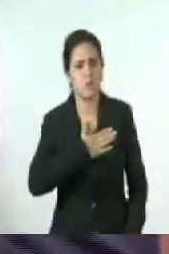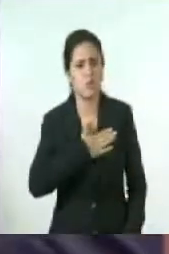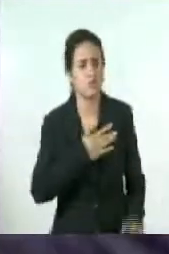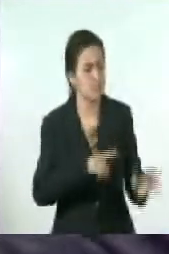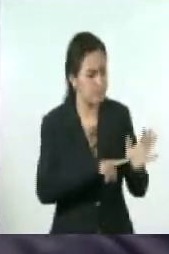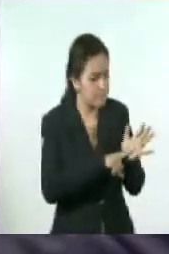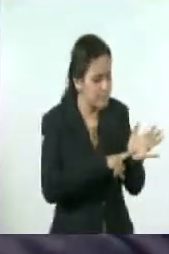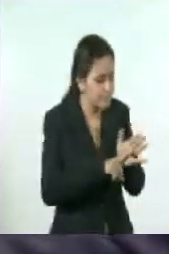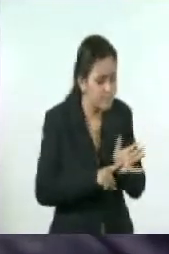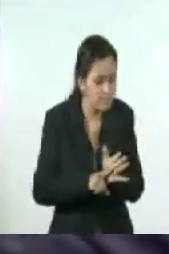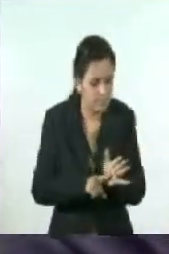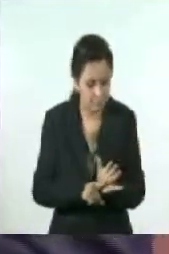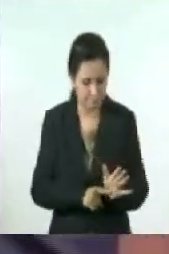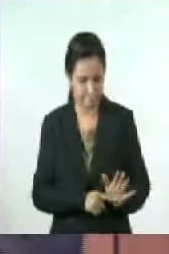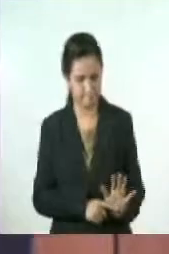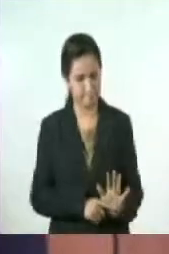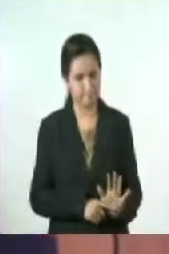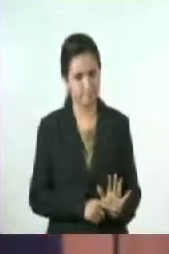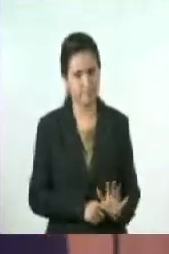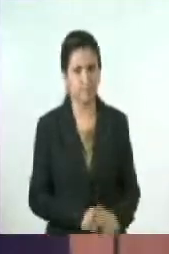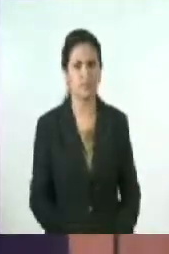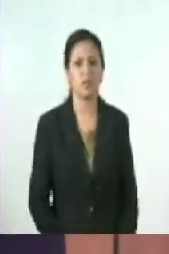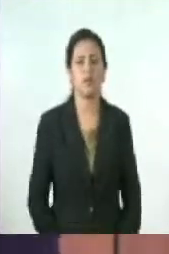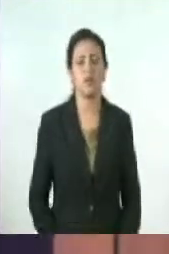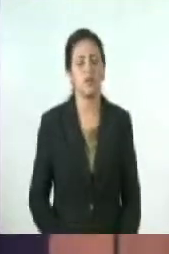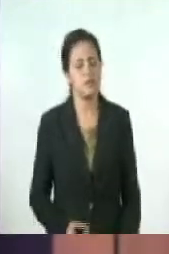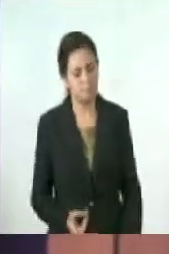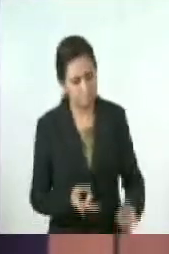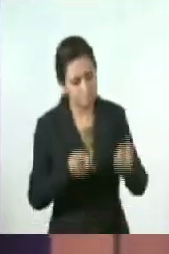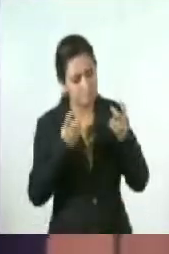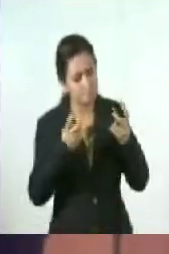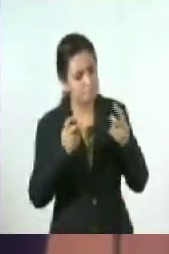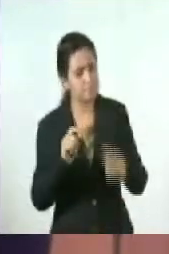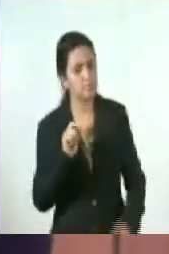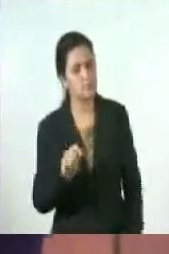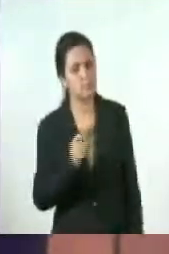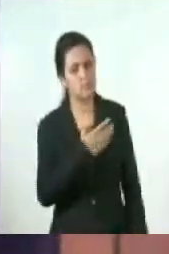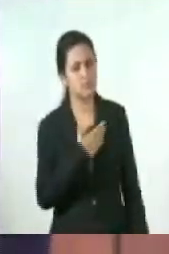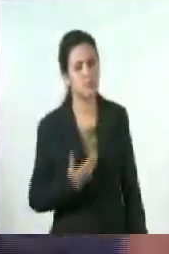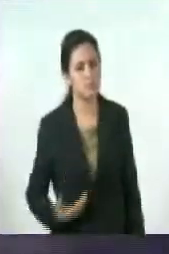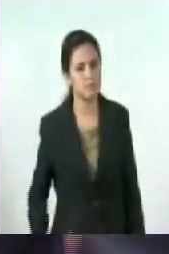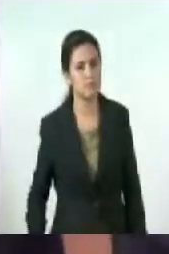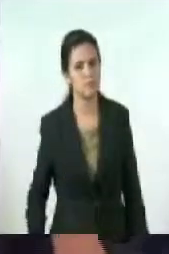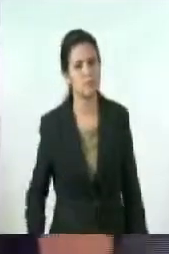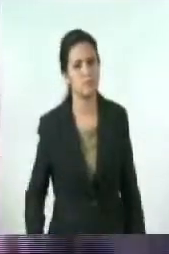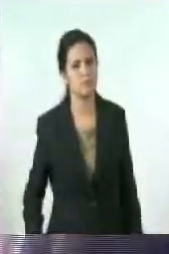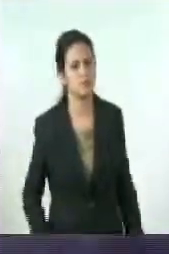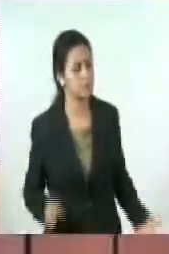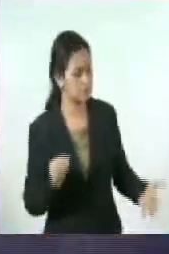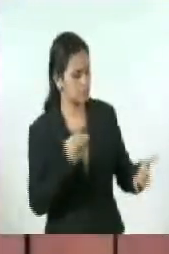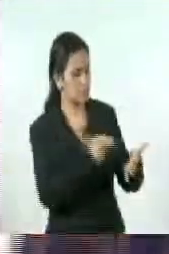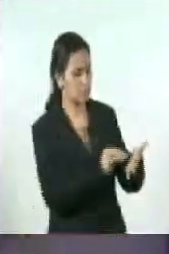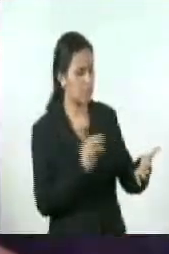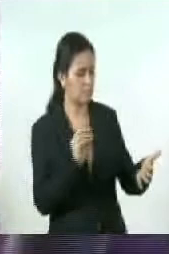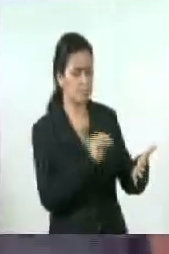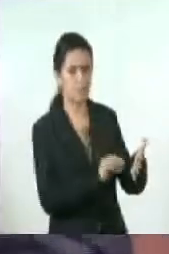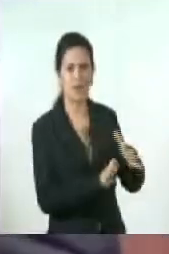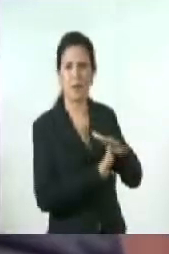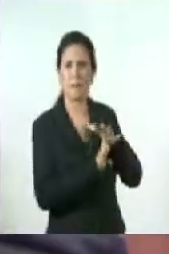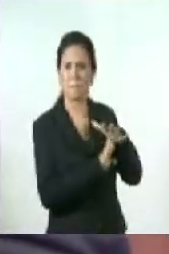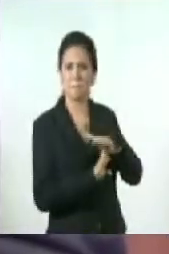que que vai ter economia? E aí eu comecei a ver que o governo colocou um monte de empresa que não tem nada a ver com o